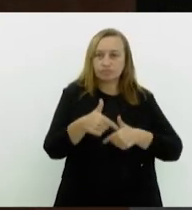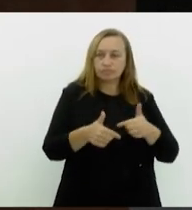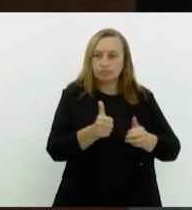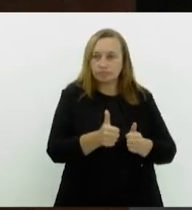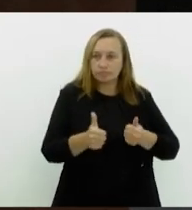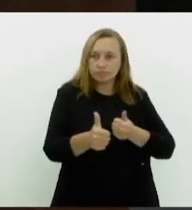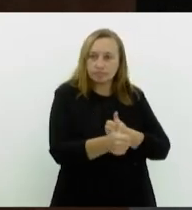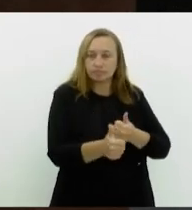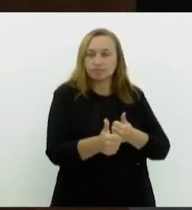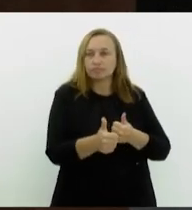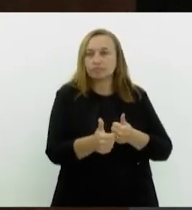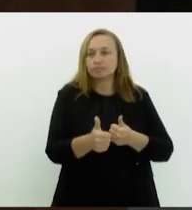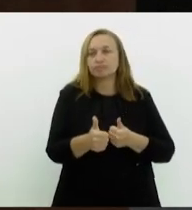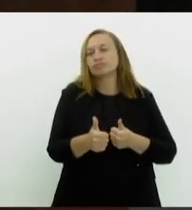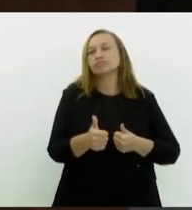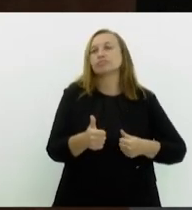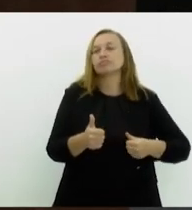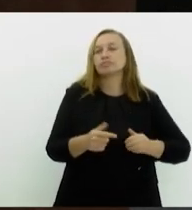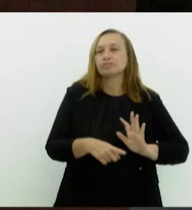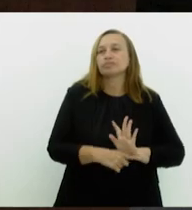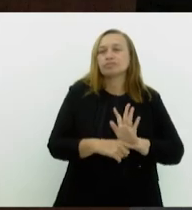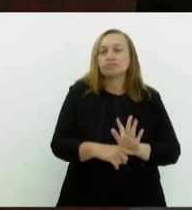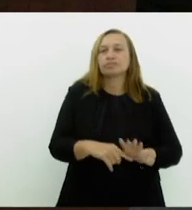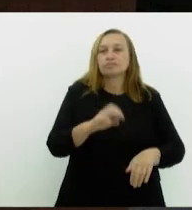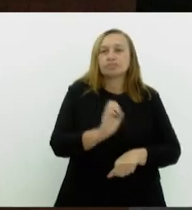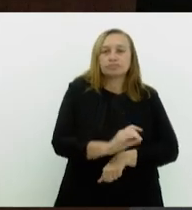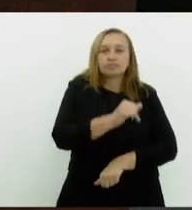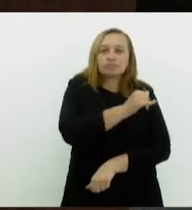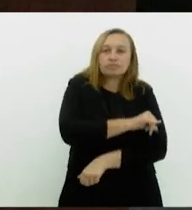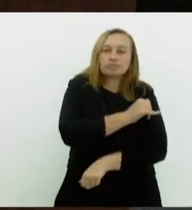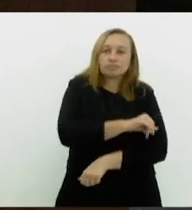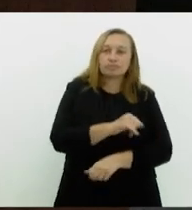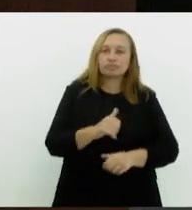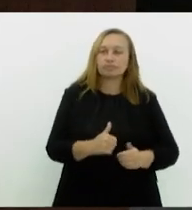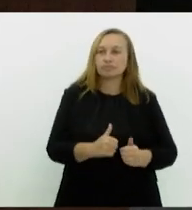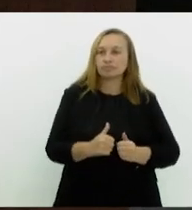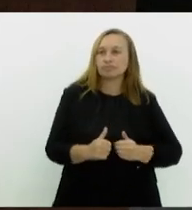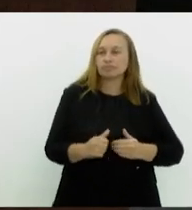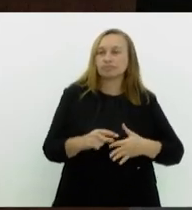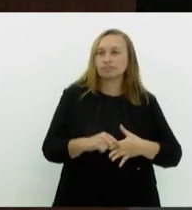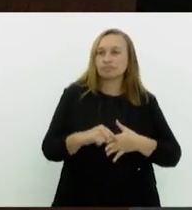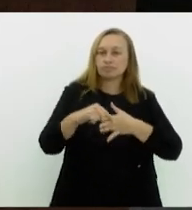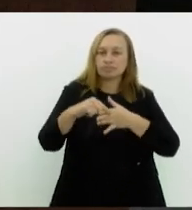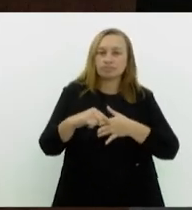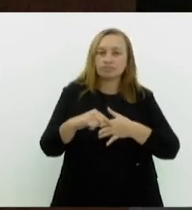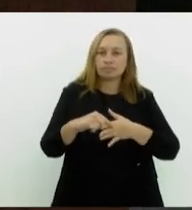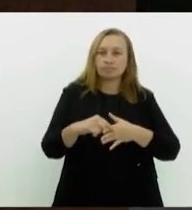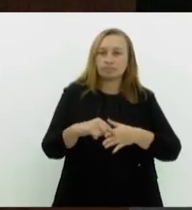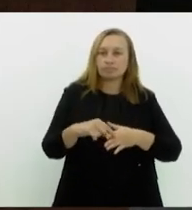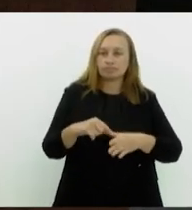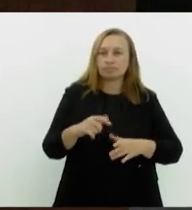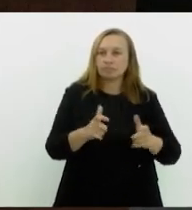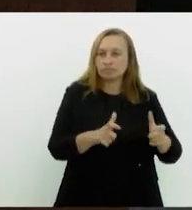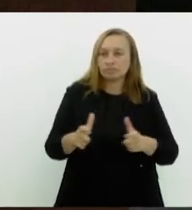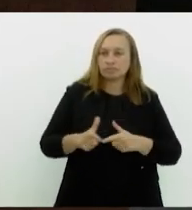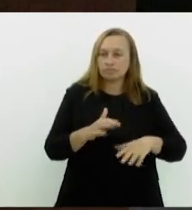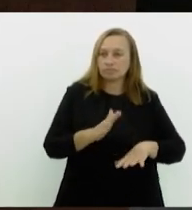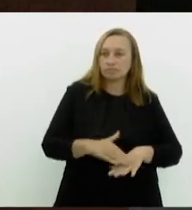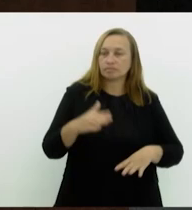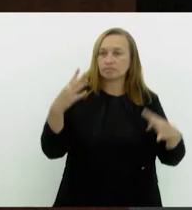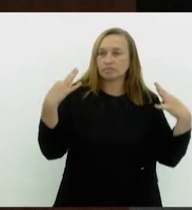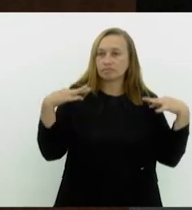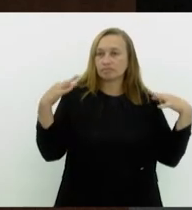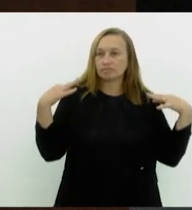que tem solidificado o Estado do Rio de Janeiro na liderança dos destinos mais visitados do nosso